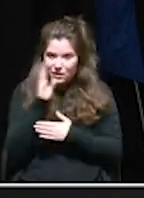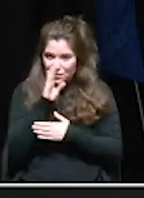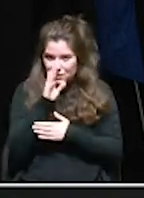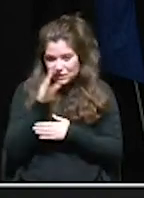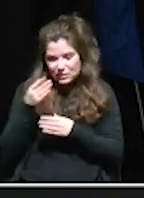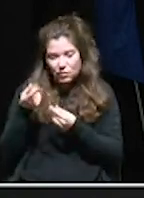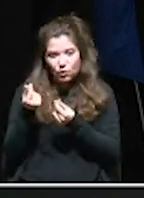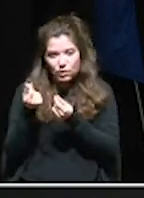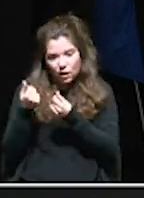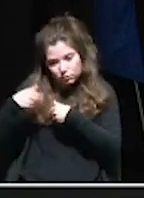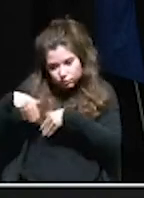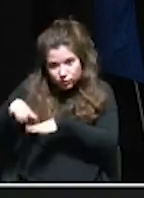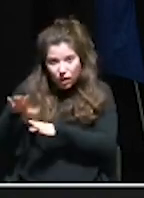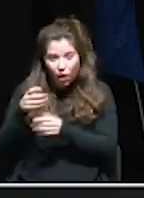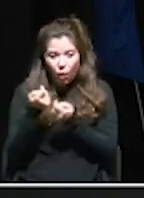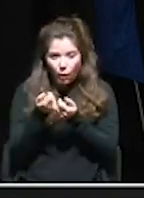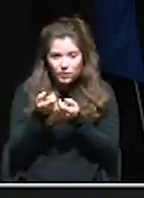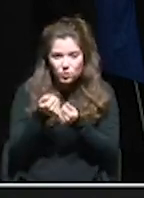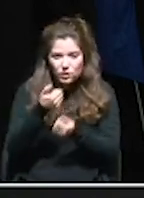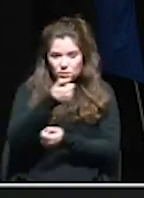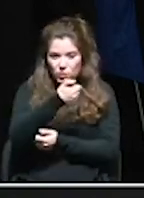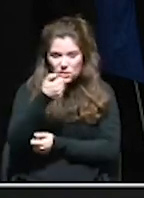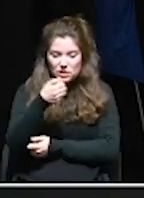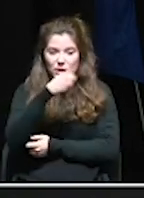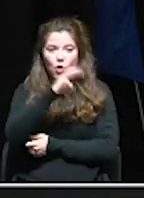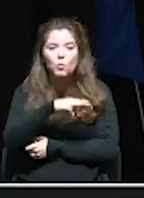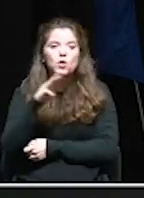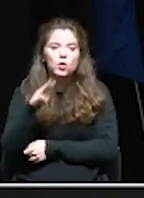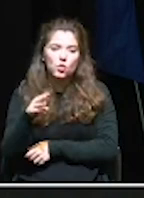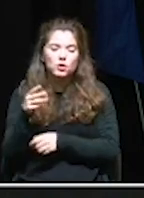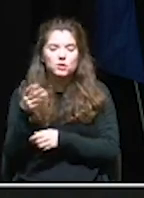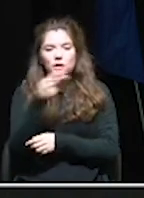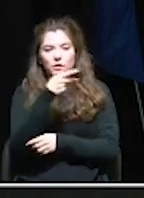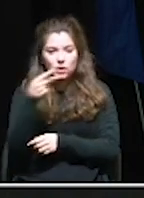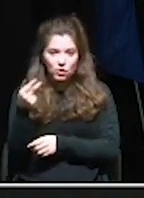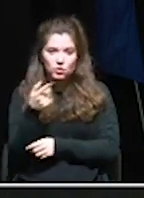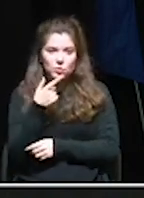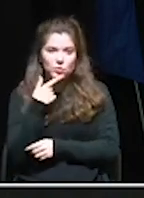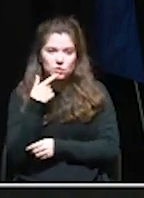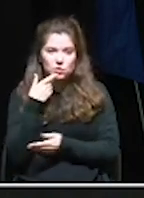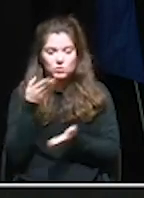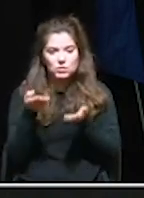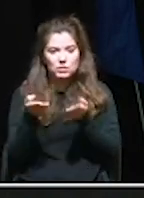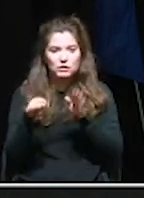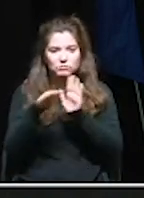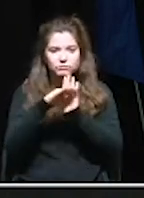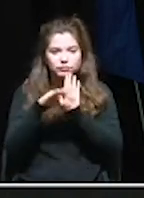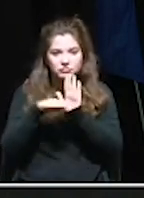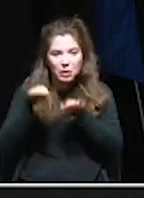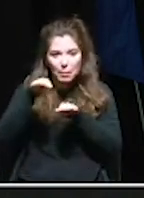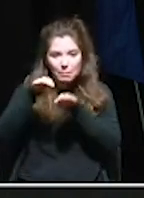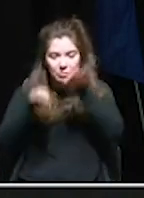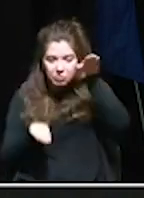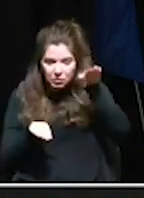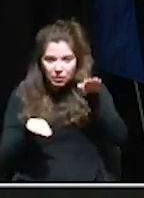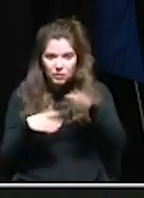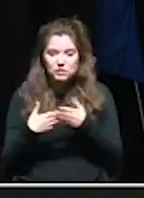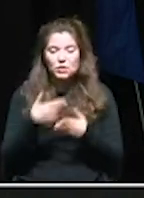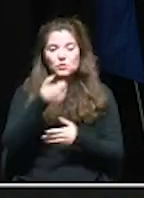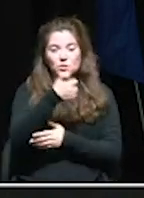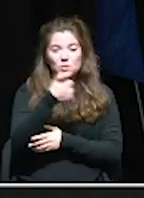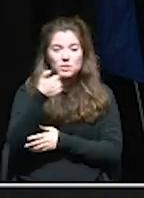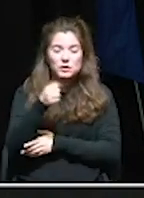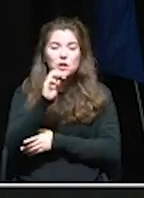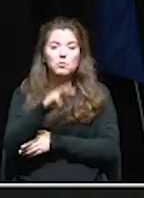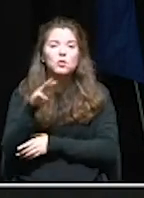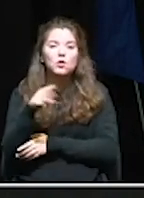em 2023 de quase 55 milhões de euros, percebemos quão injusta e desigual é esta medida. São 55 milhões